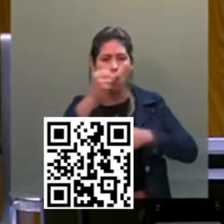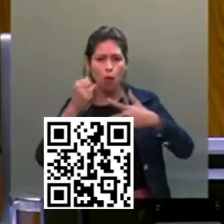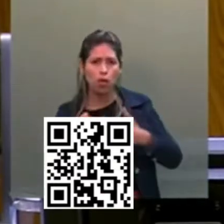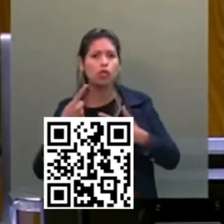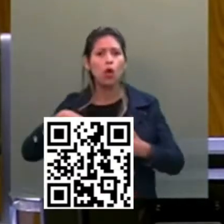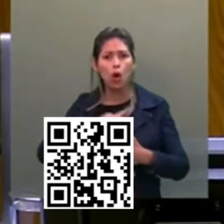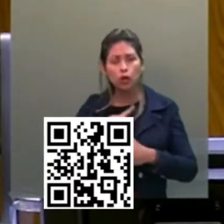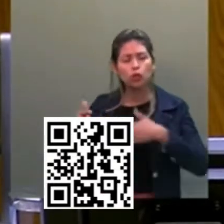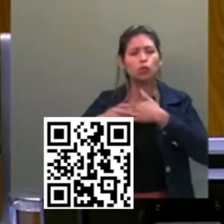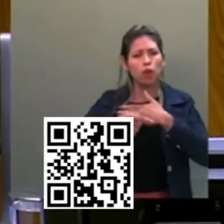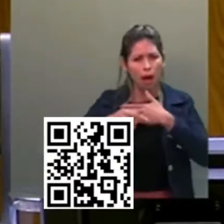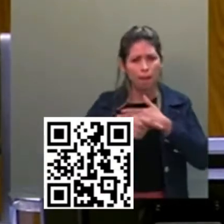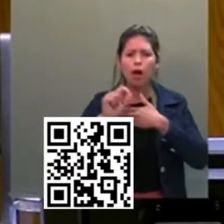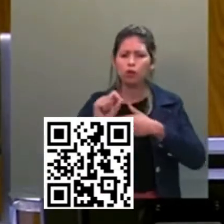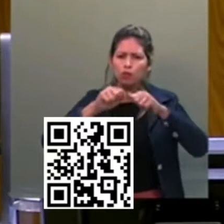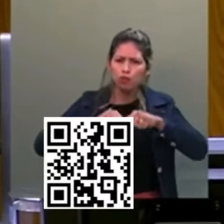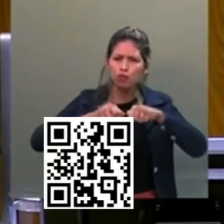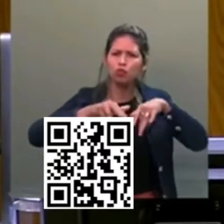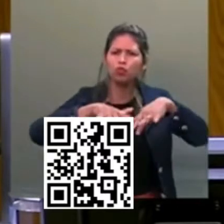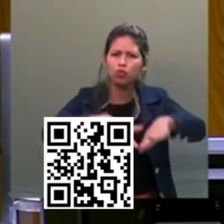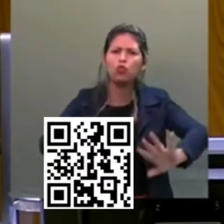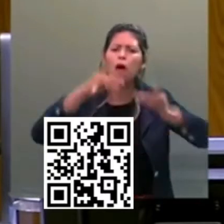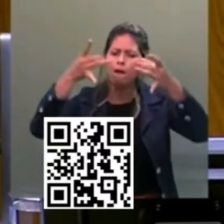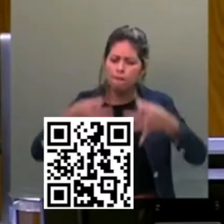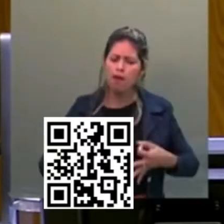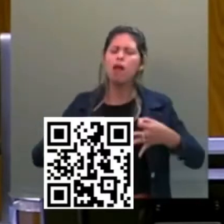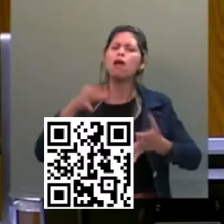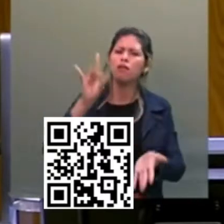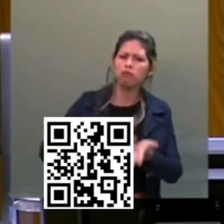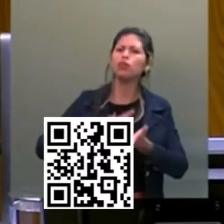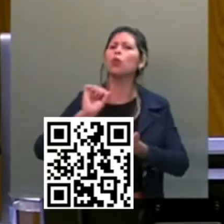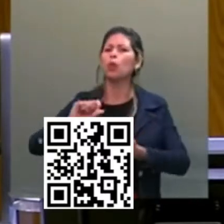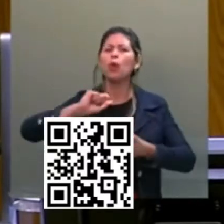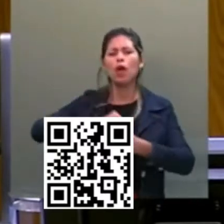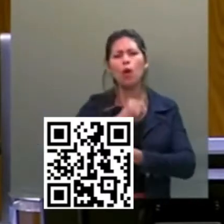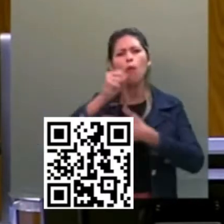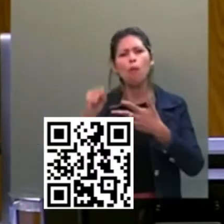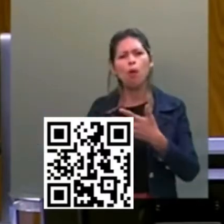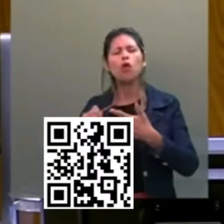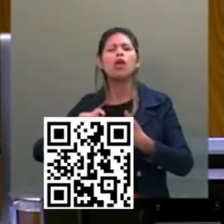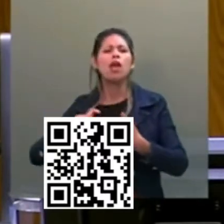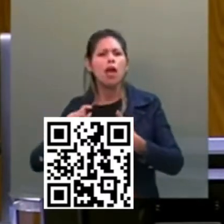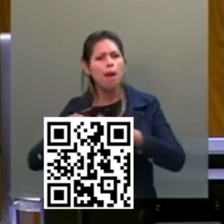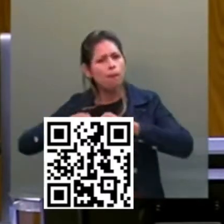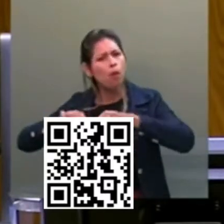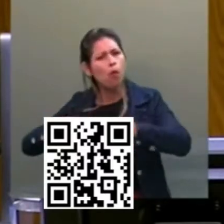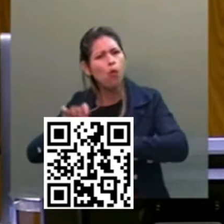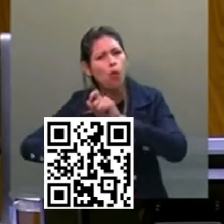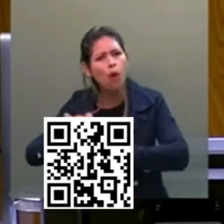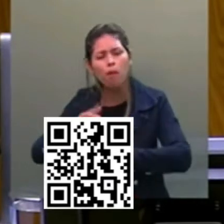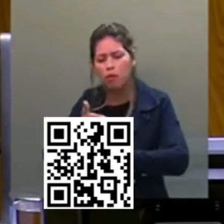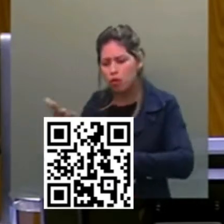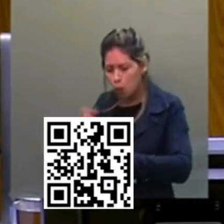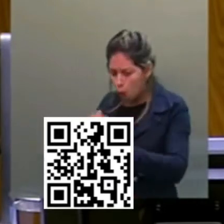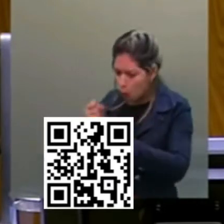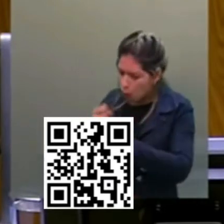de criar todo o arcabouço normativo necessário para que o poder público possa desempenhar esse papel. A perspectiva do ano que